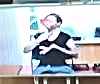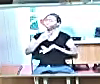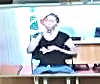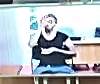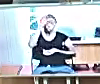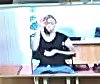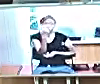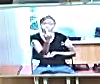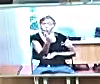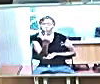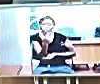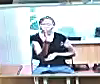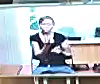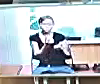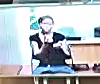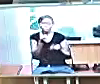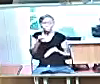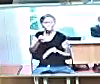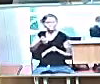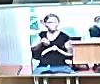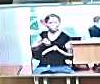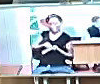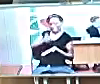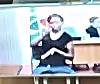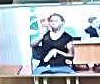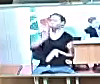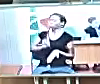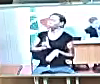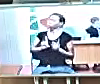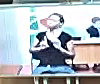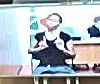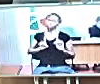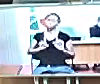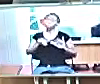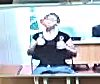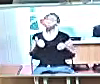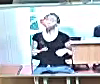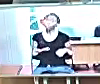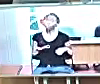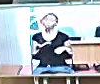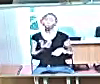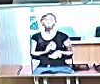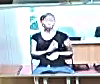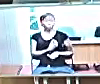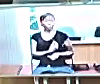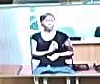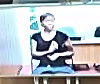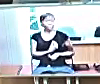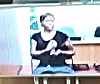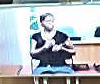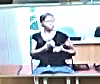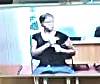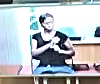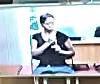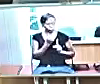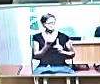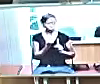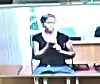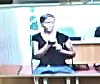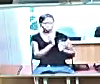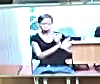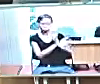pra pagar pelo seu direito então o estado de bem estar social a rede de proteção social